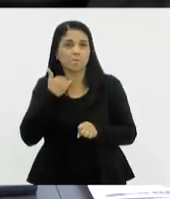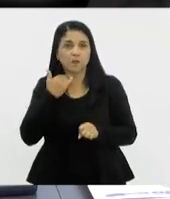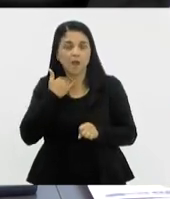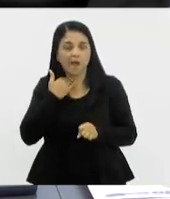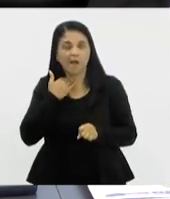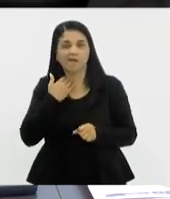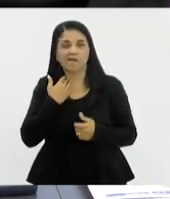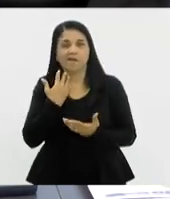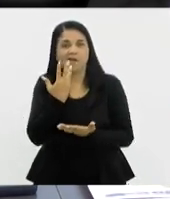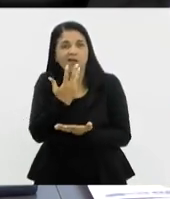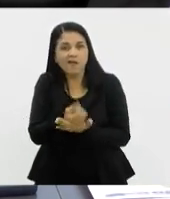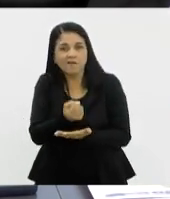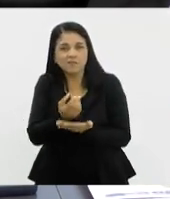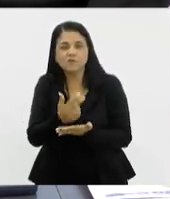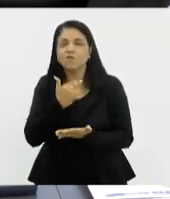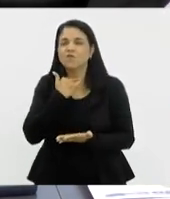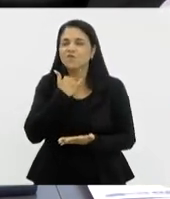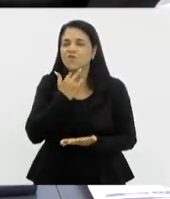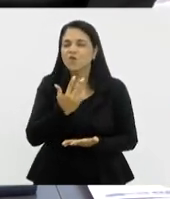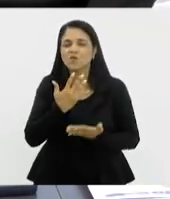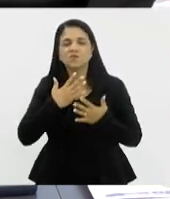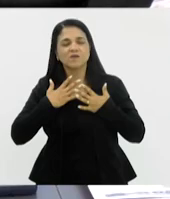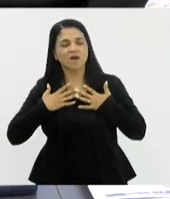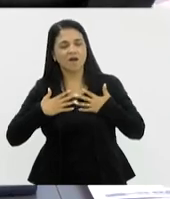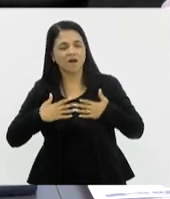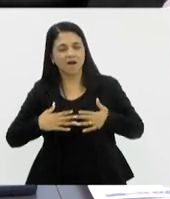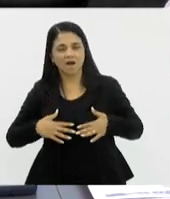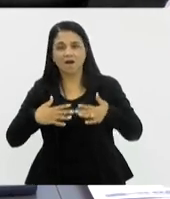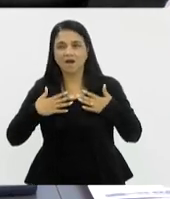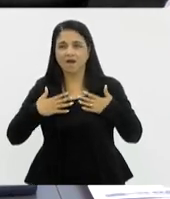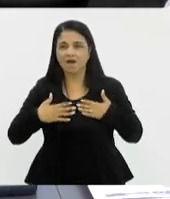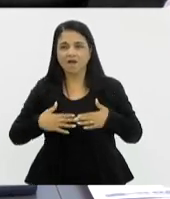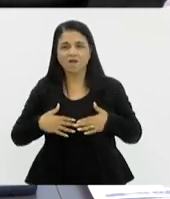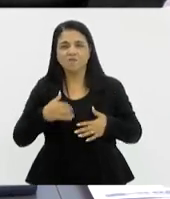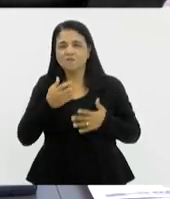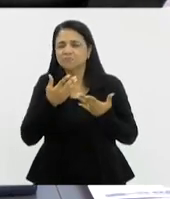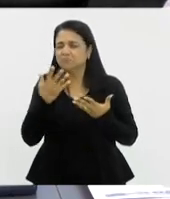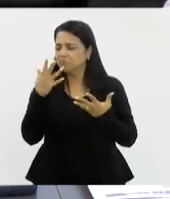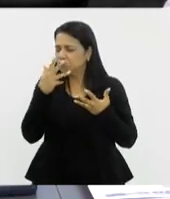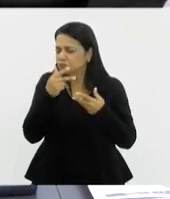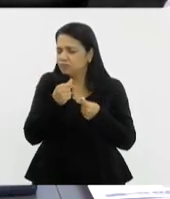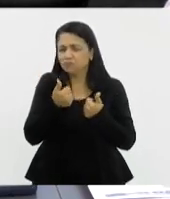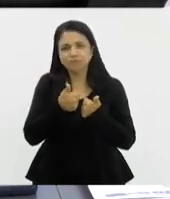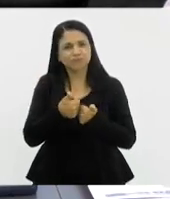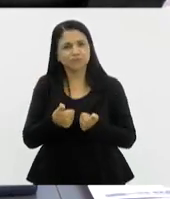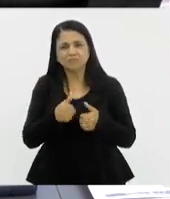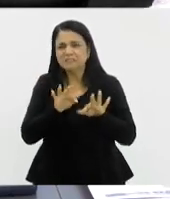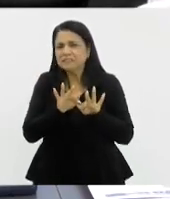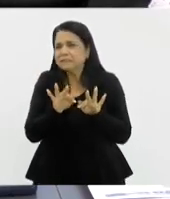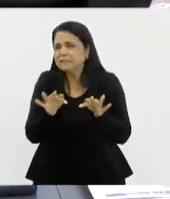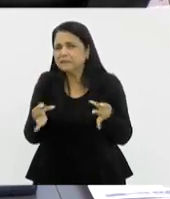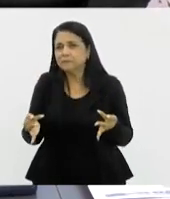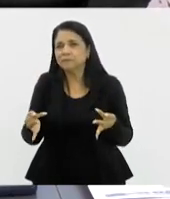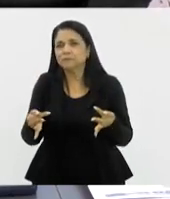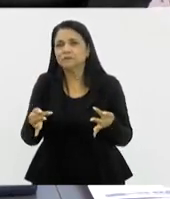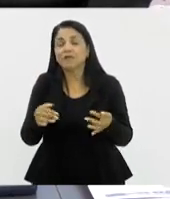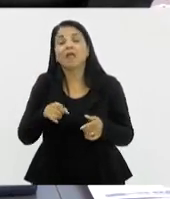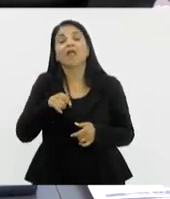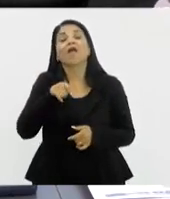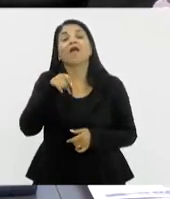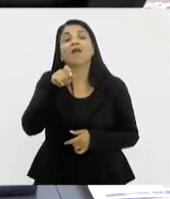gravação, uma voz tranquila, calma, parece tudo muito bonitinho. Aí o pessoal fica com curiosidade. Quem é